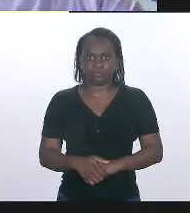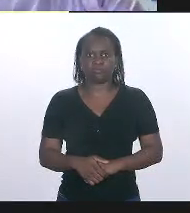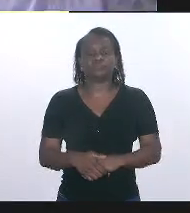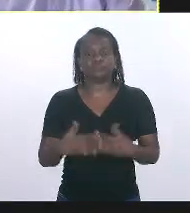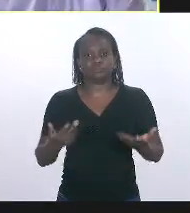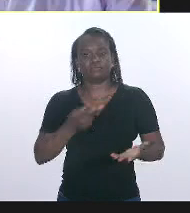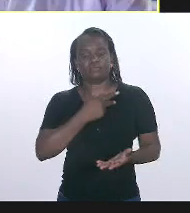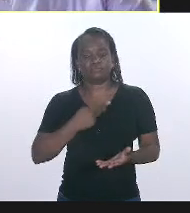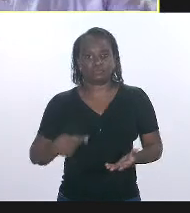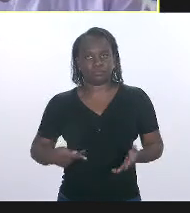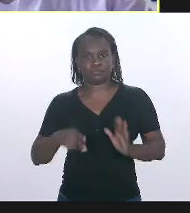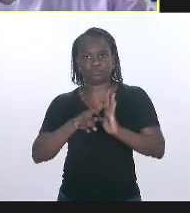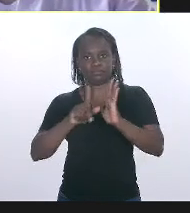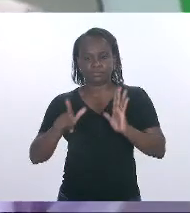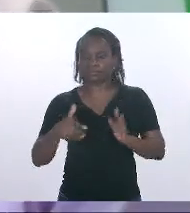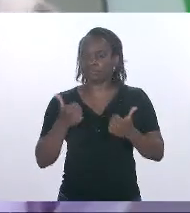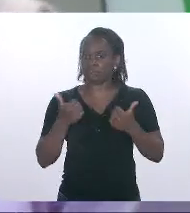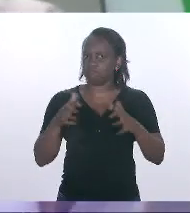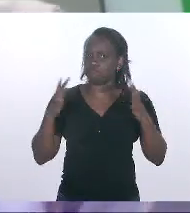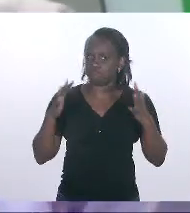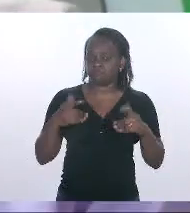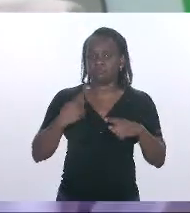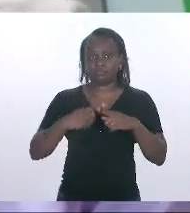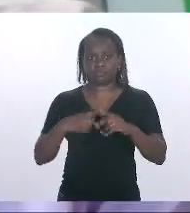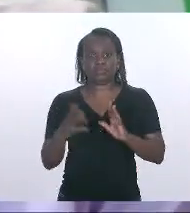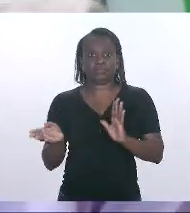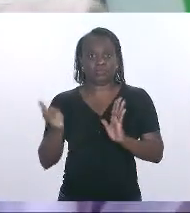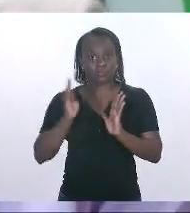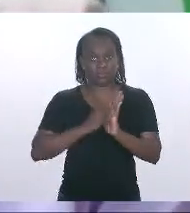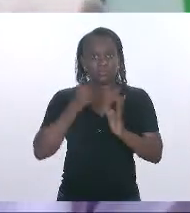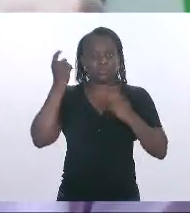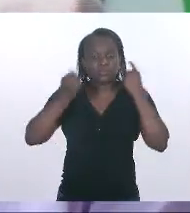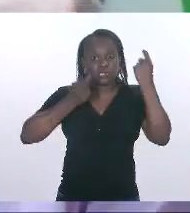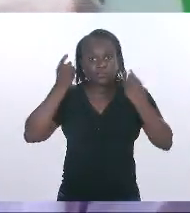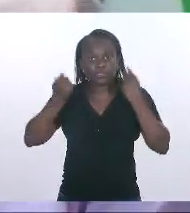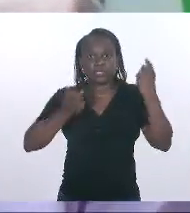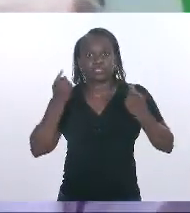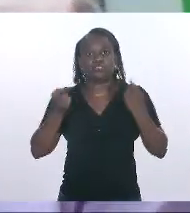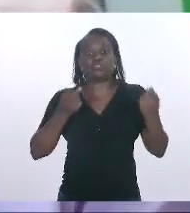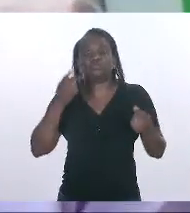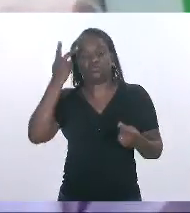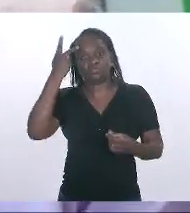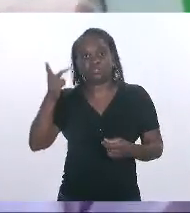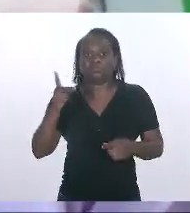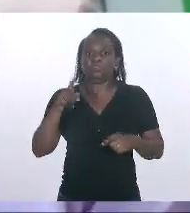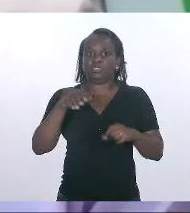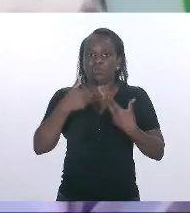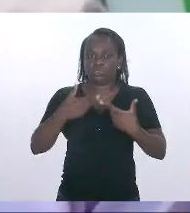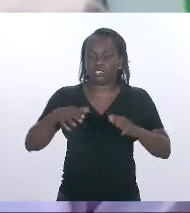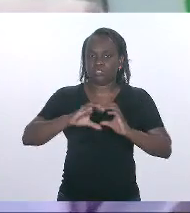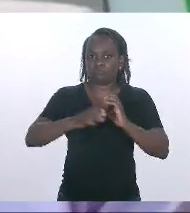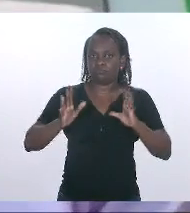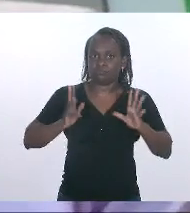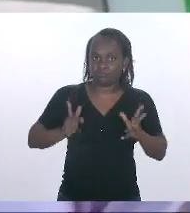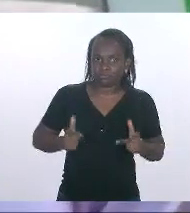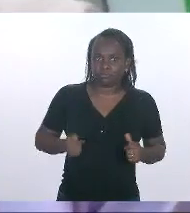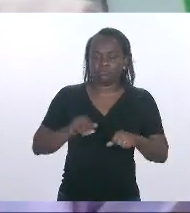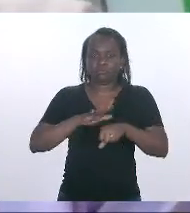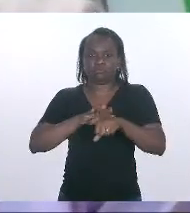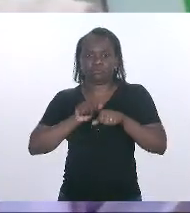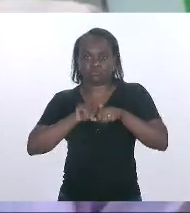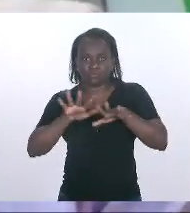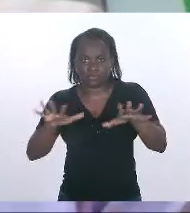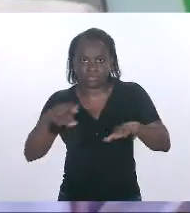Senhor presidente, o projeto é meritório porque inclui a preocupação com relação às questões sanitárias, à